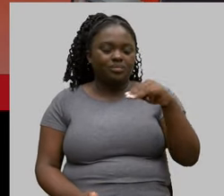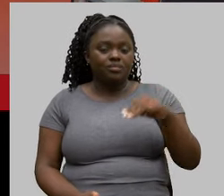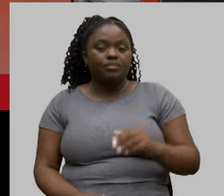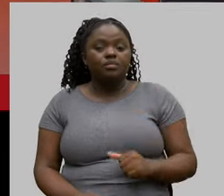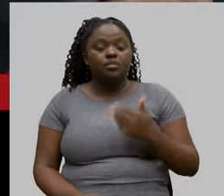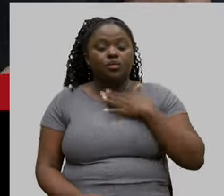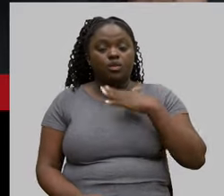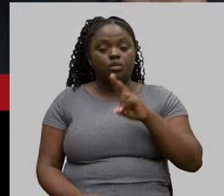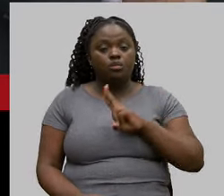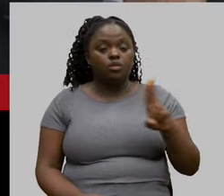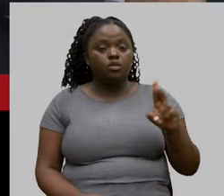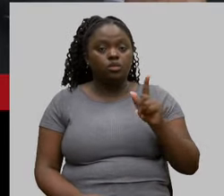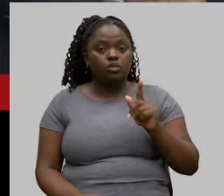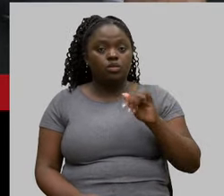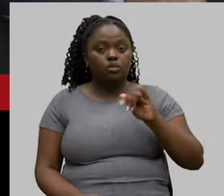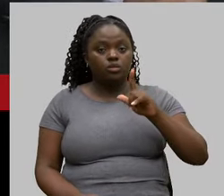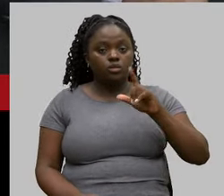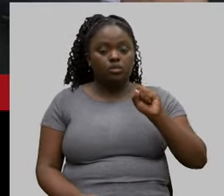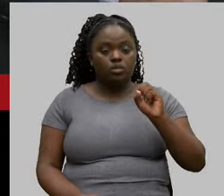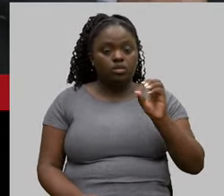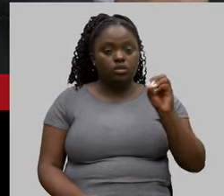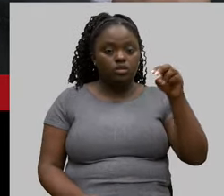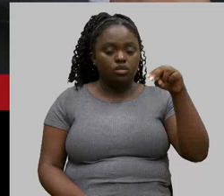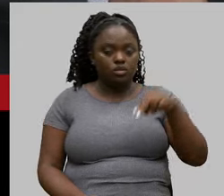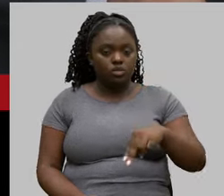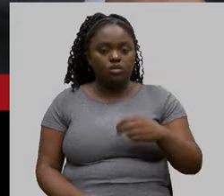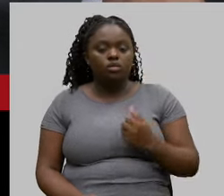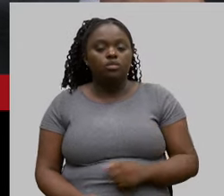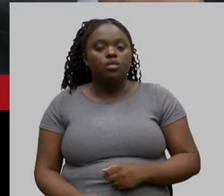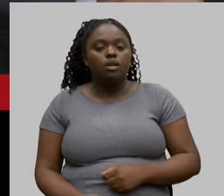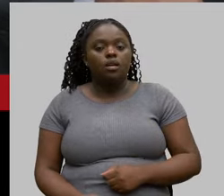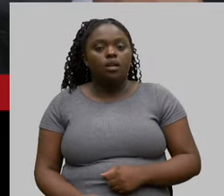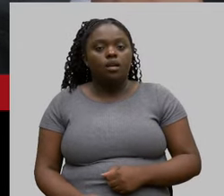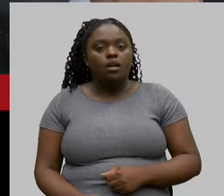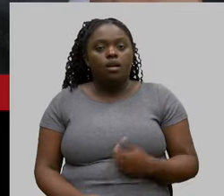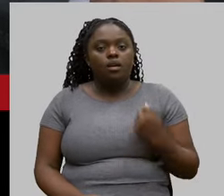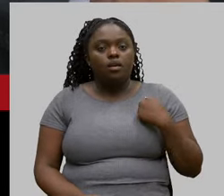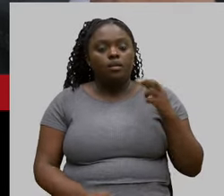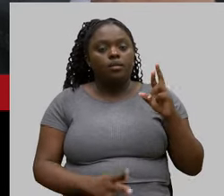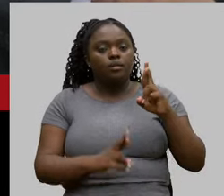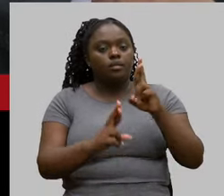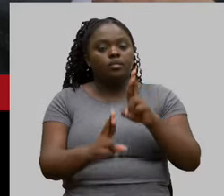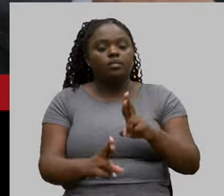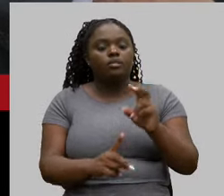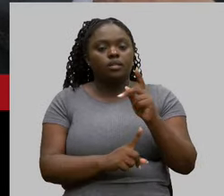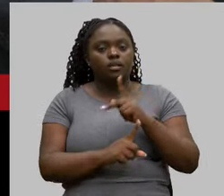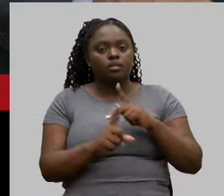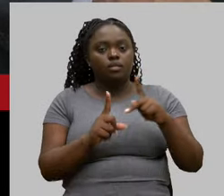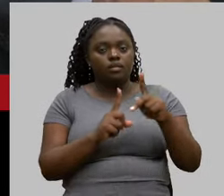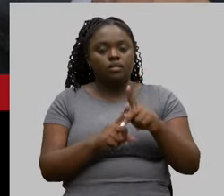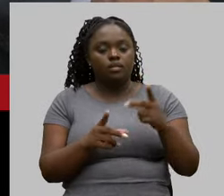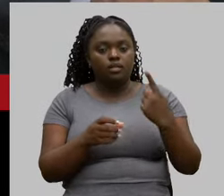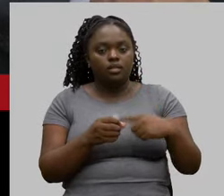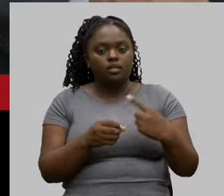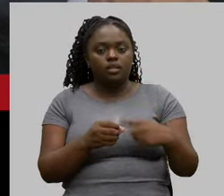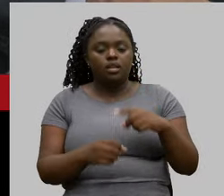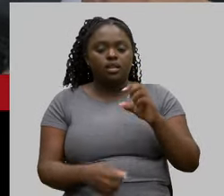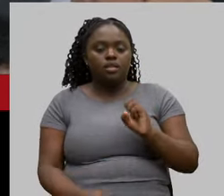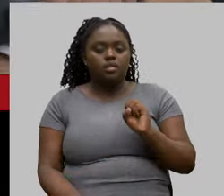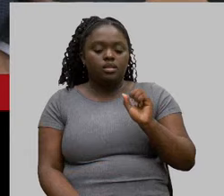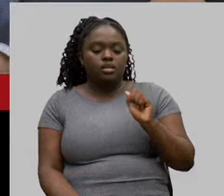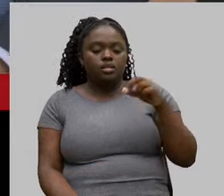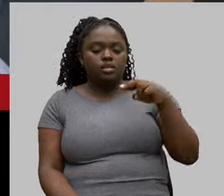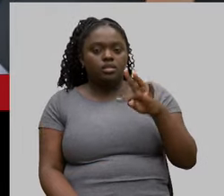Instituto Estou como superintendente do Instituto de Previdência de Santo antnio Monte ia parabenizar aí dor né pela Assembleia pela